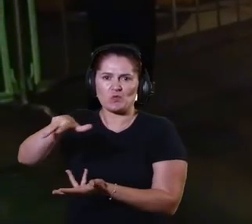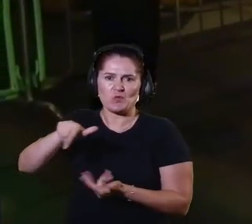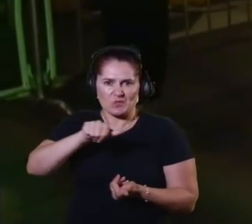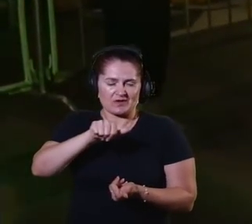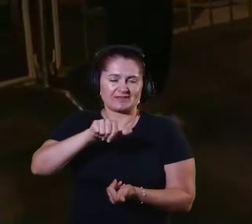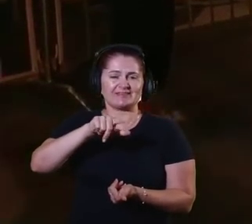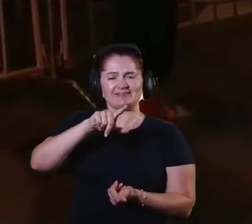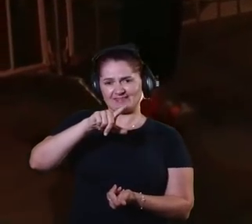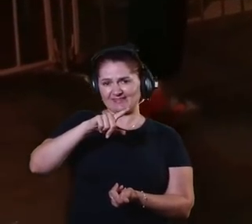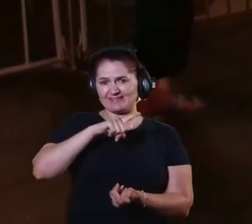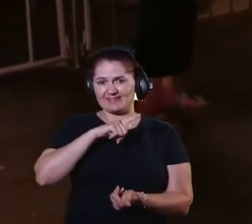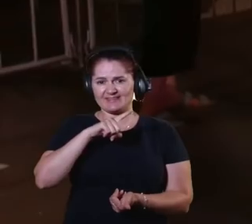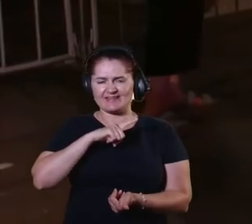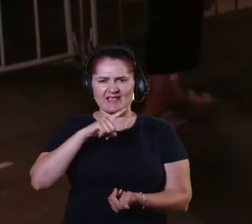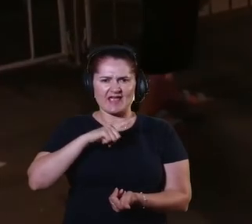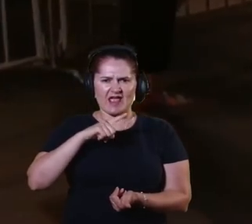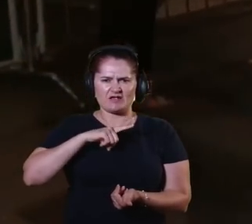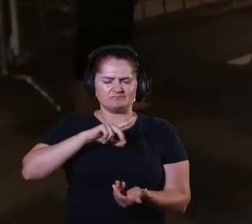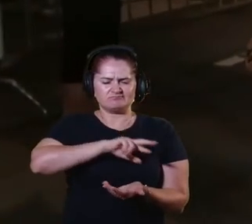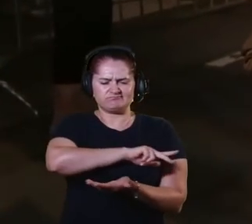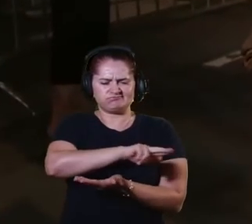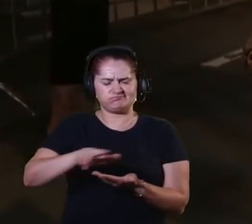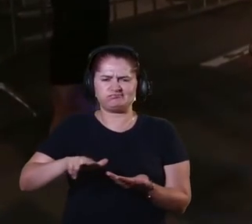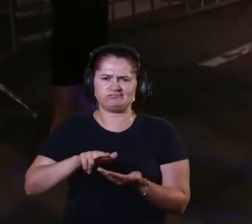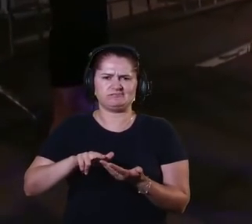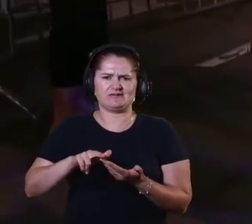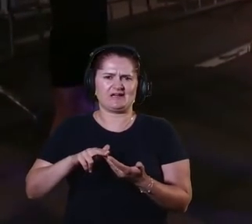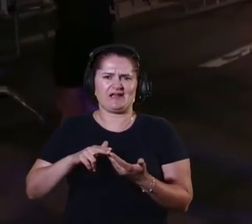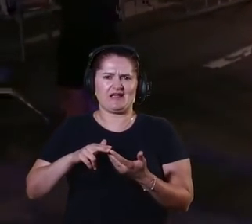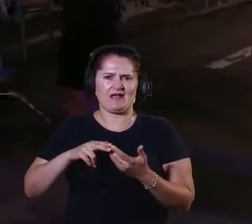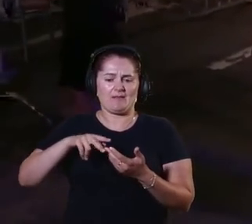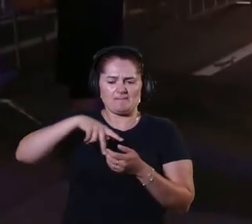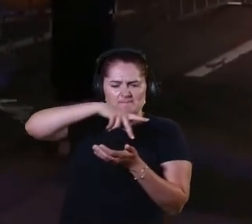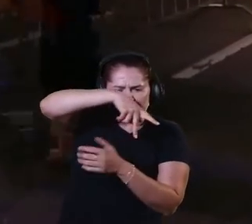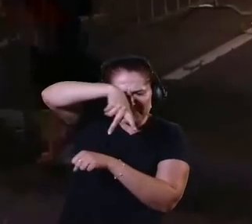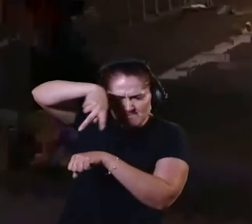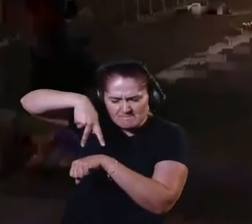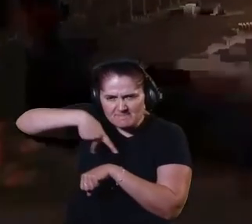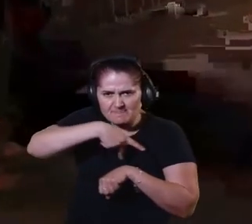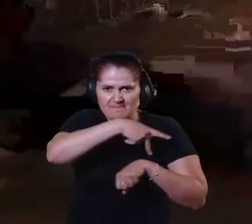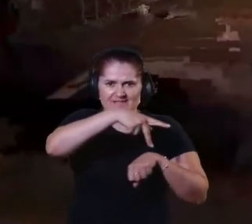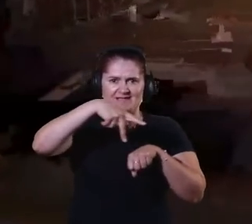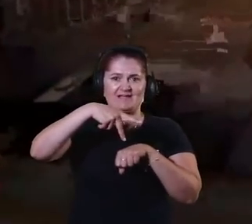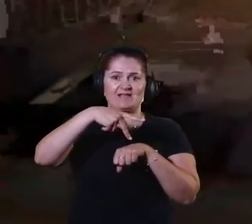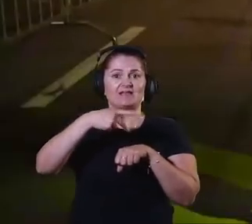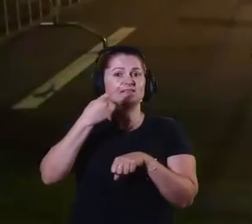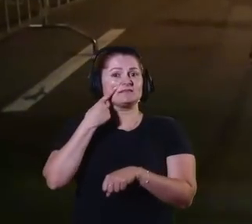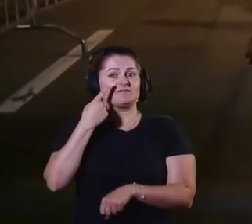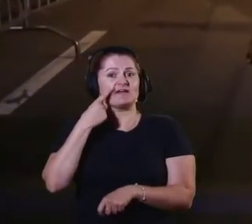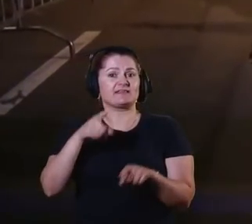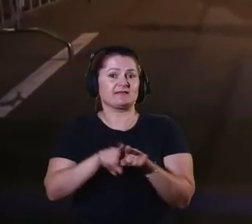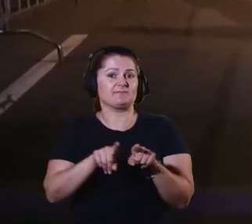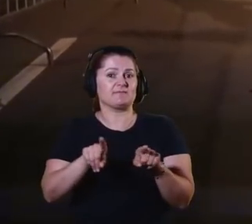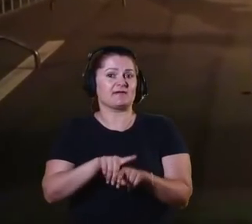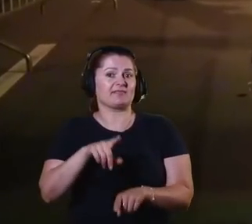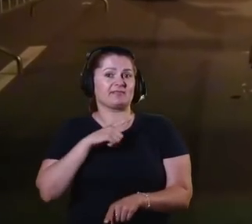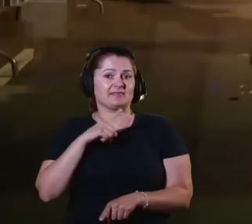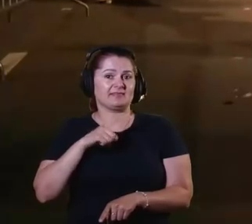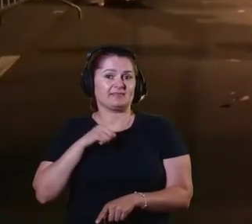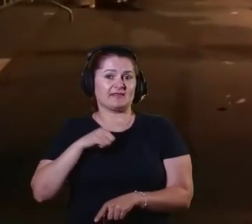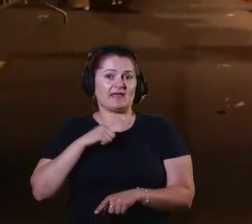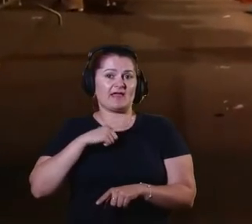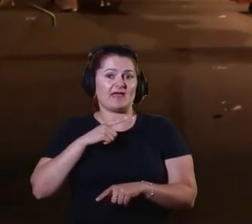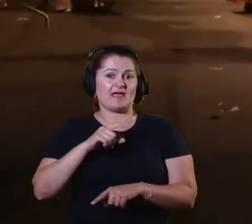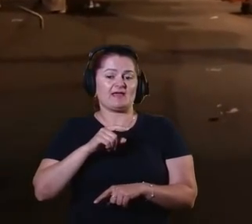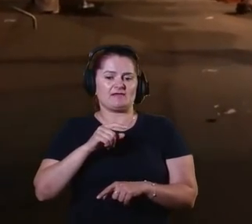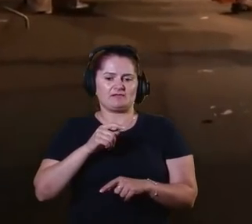diferentes mundos e nações, né? No detalhe da imagem, o imigrante que sai do porto de Gênova